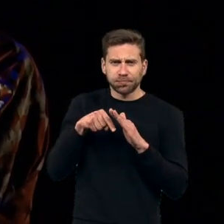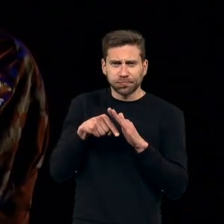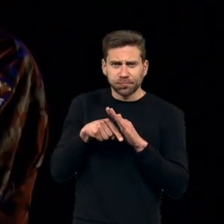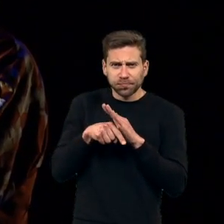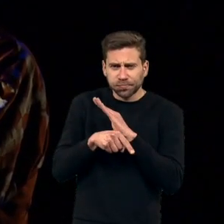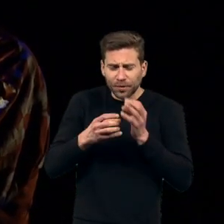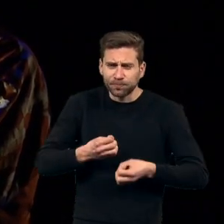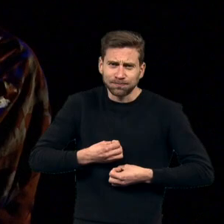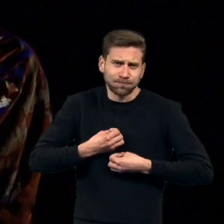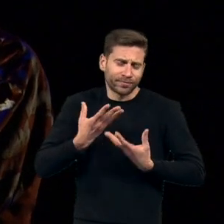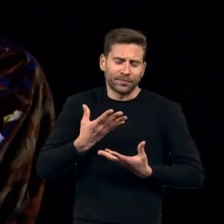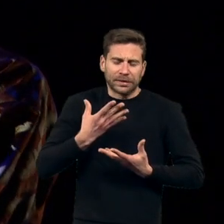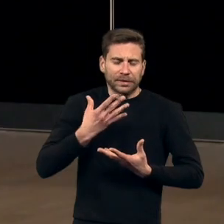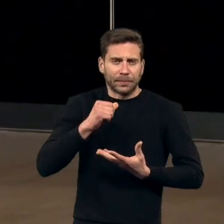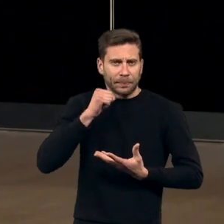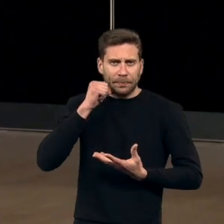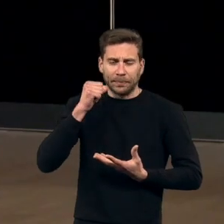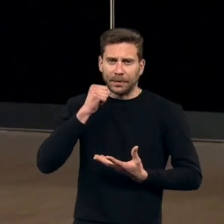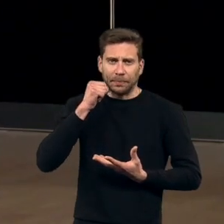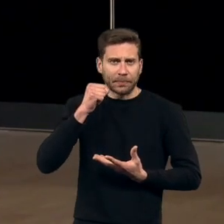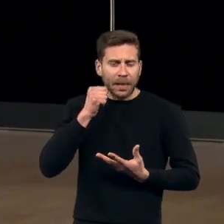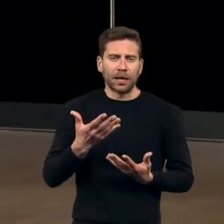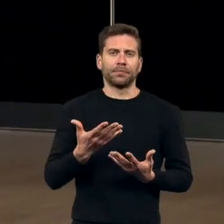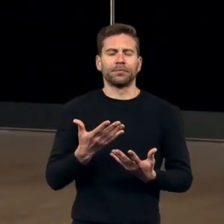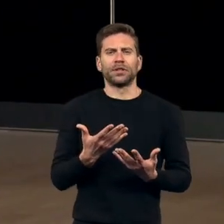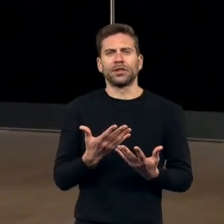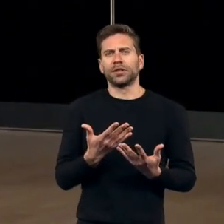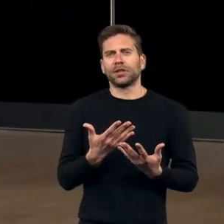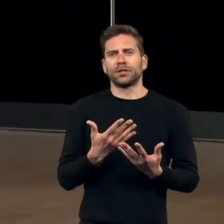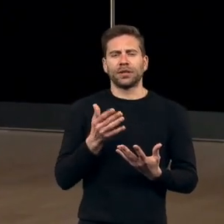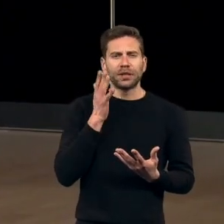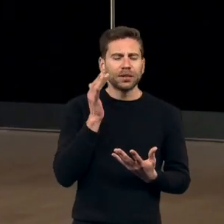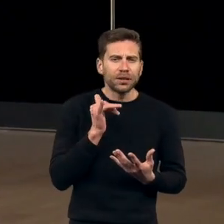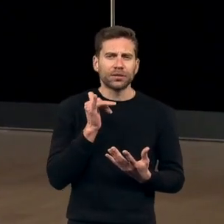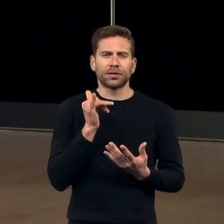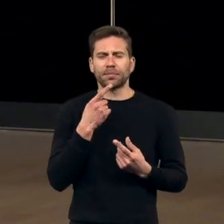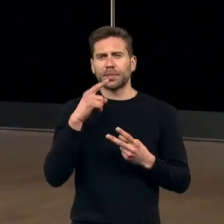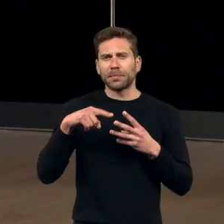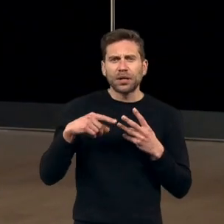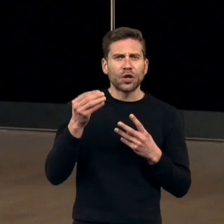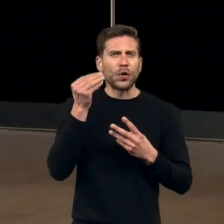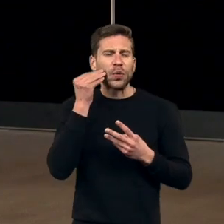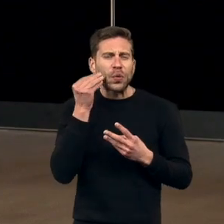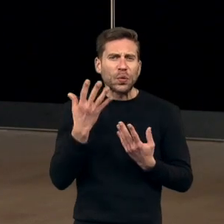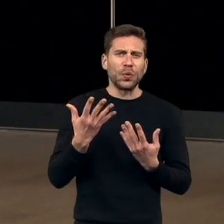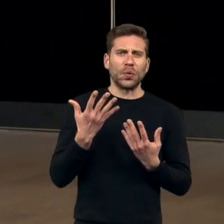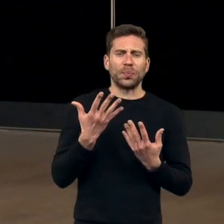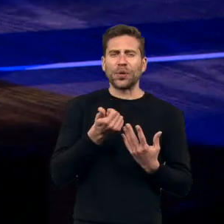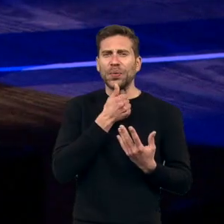tão longe quanto gostaria. E andei à procura várias vezes de como